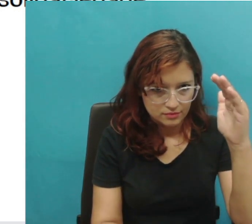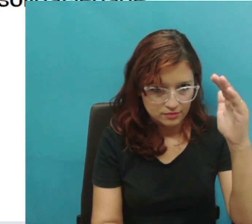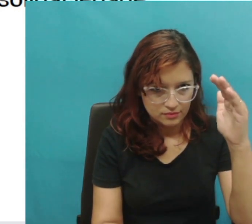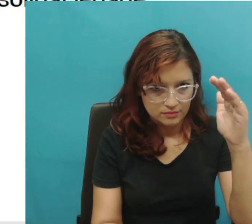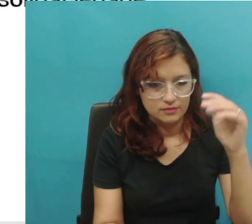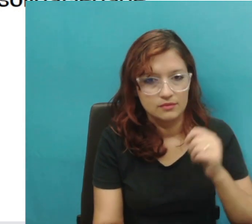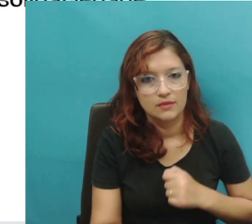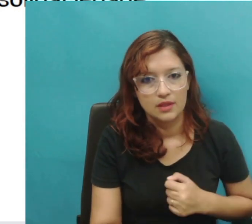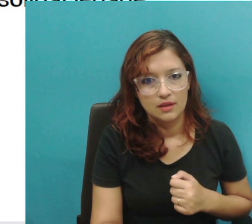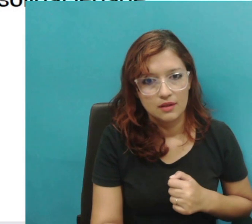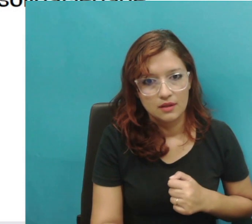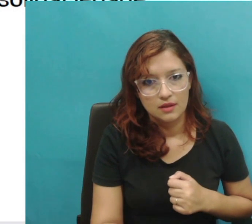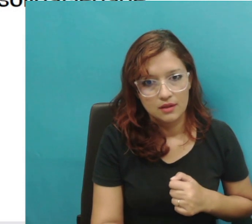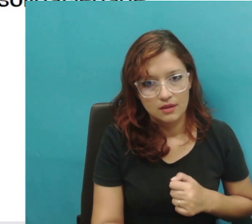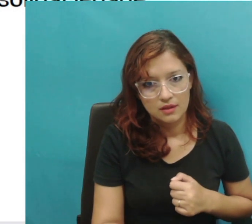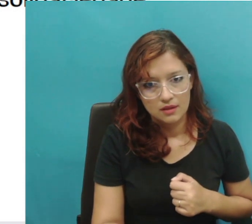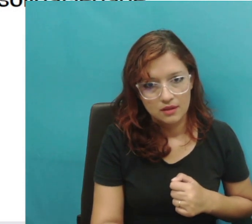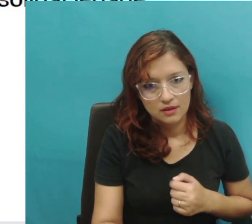o respeito